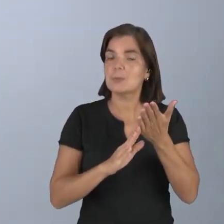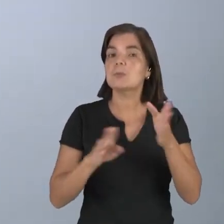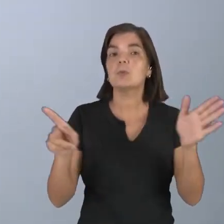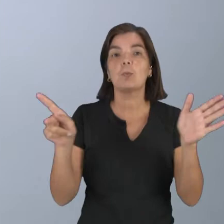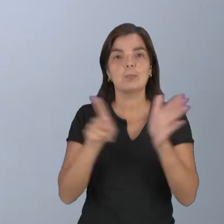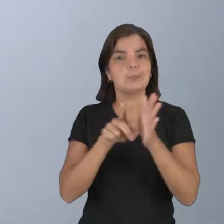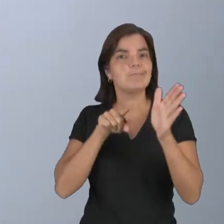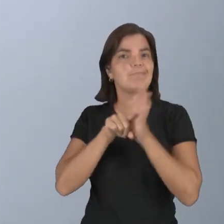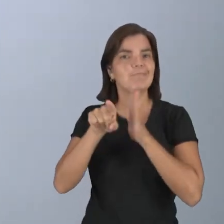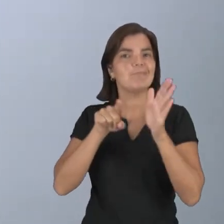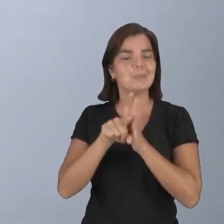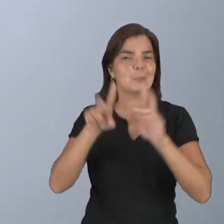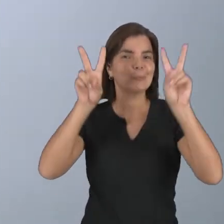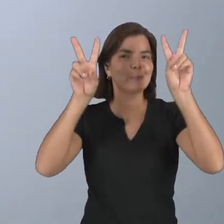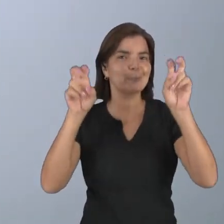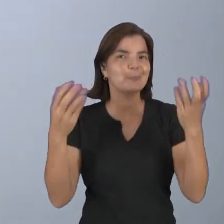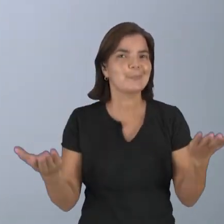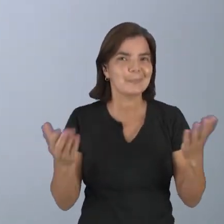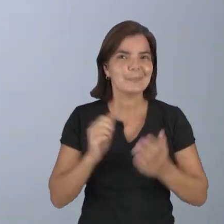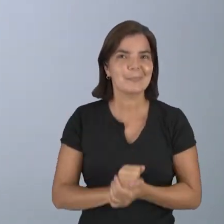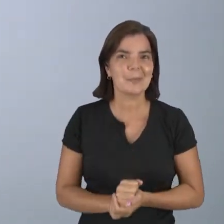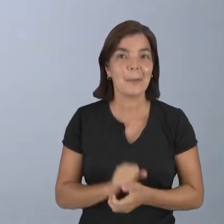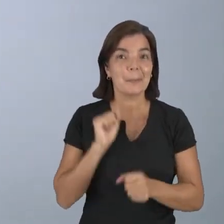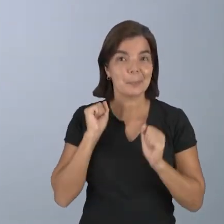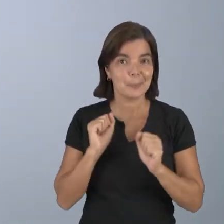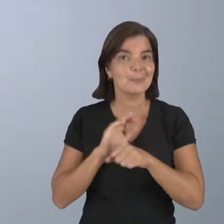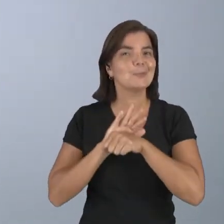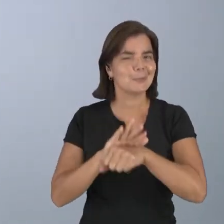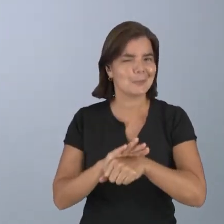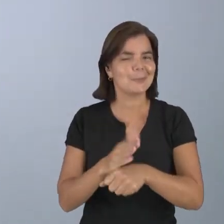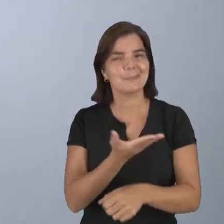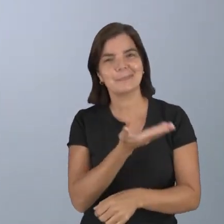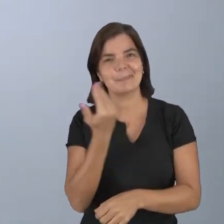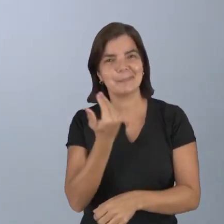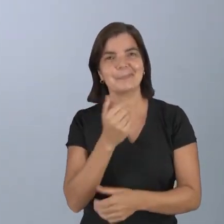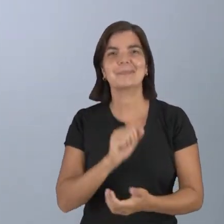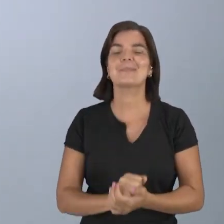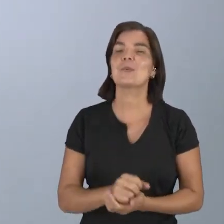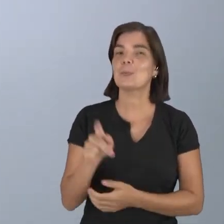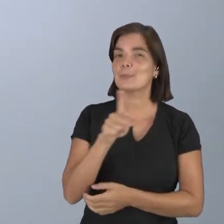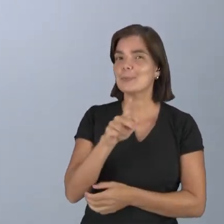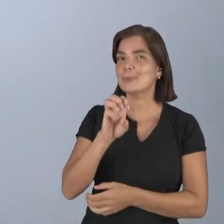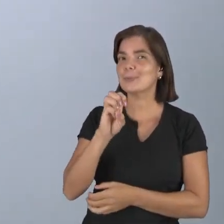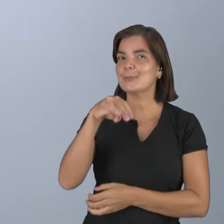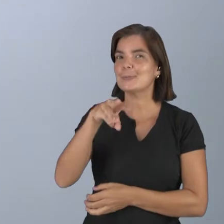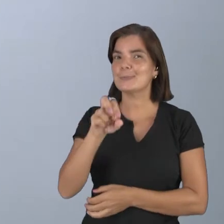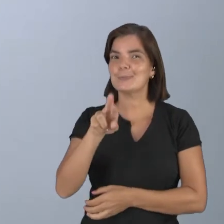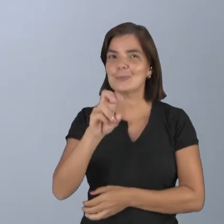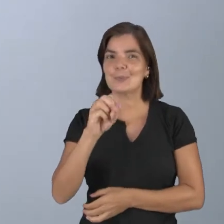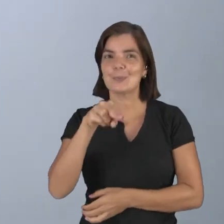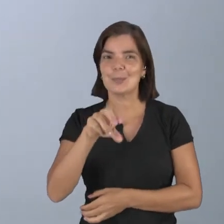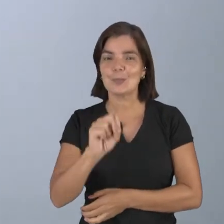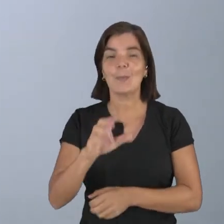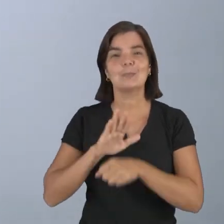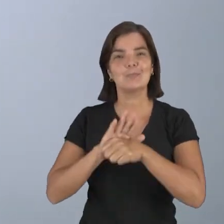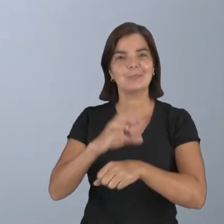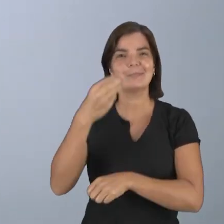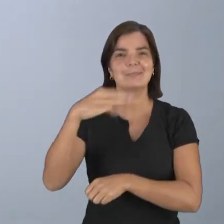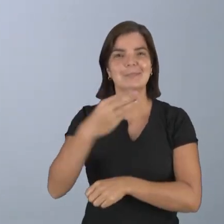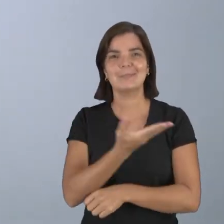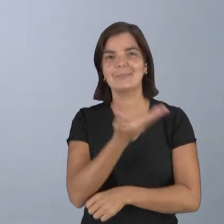situações-problema envolvendo esse tema E aí posso te ajudar e muito tão bem comigo Professor Emerson para te ajudar em matemática